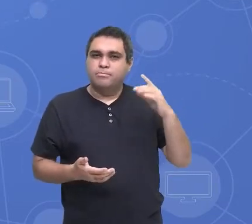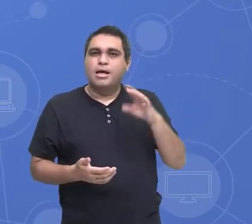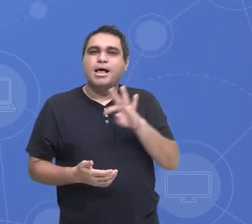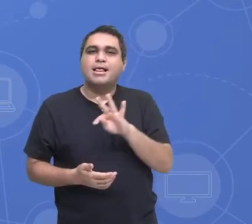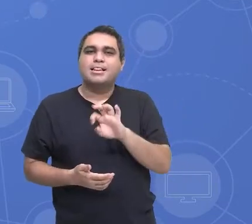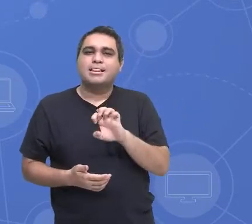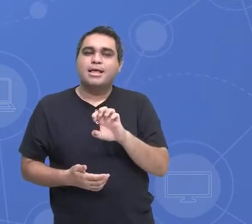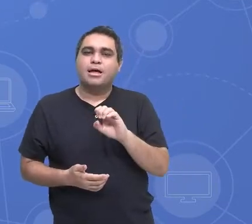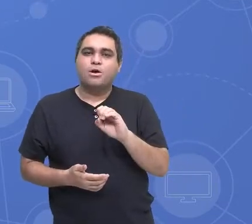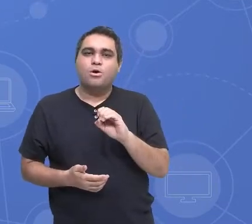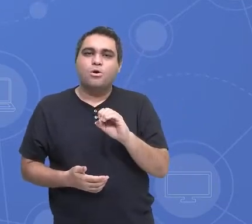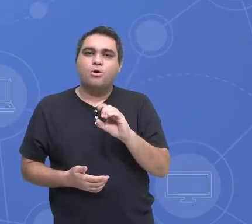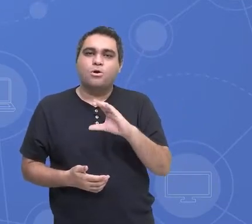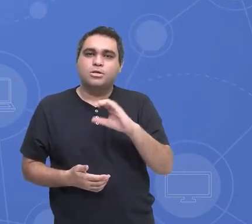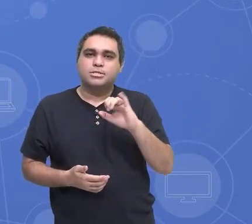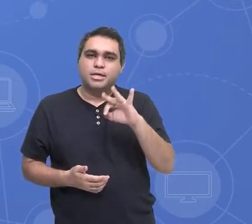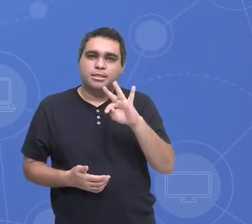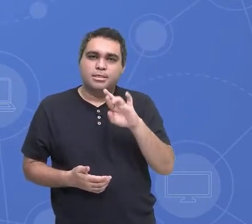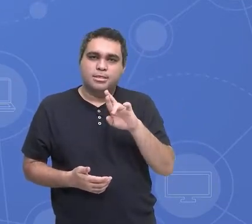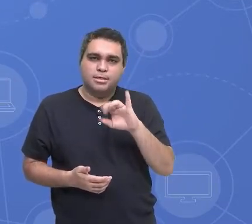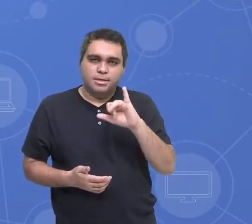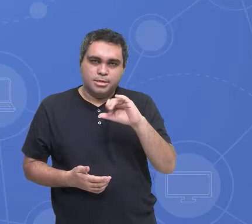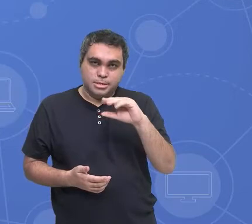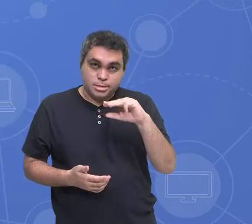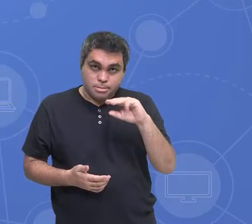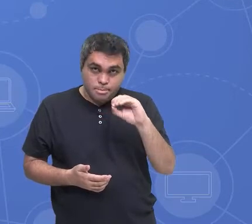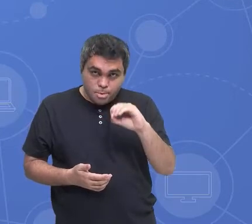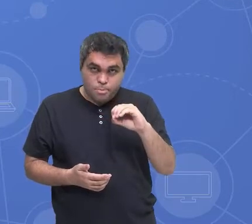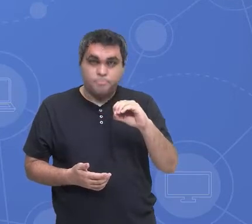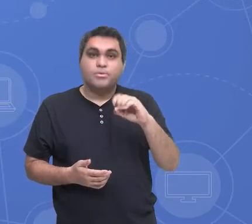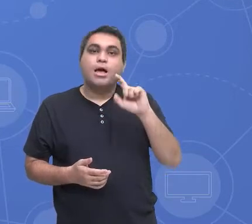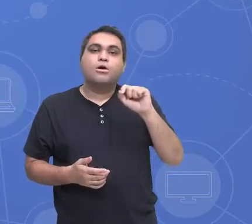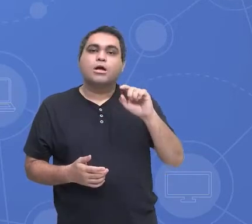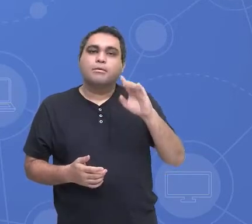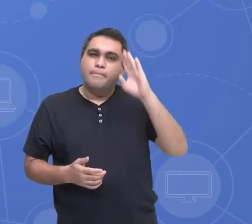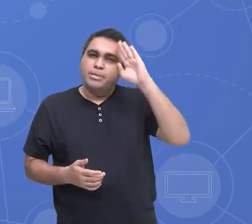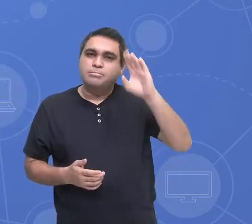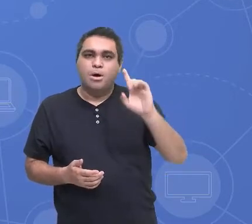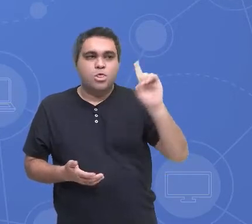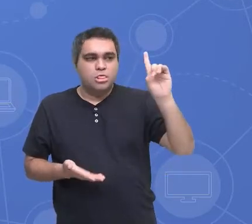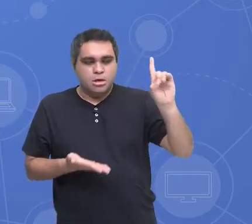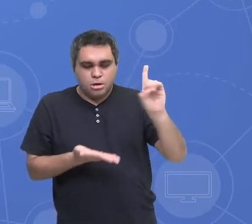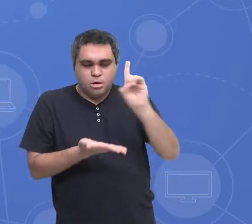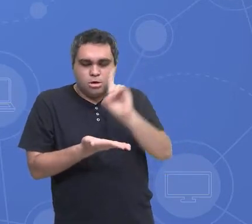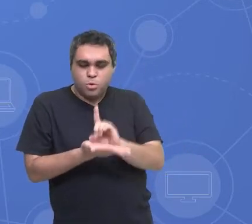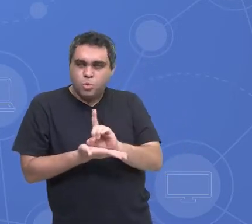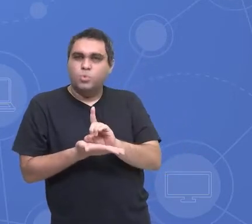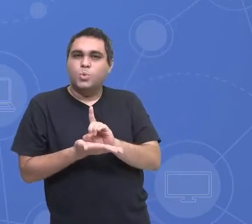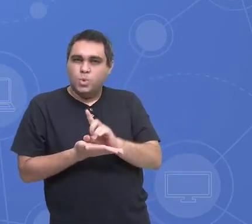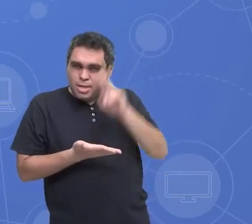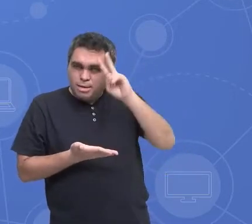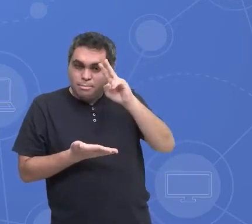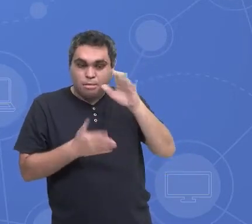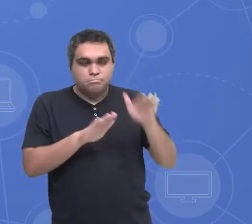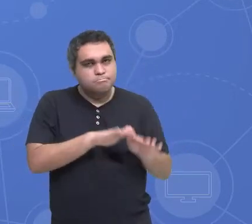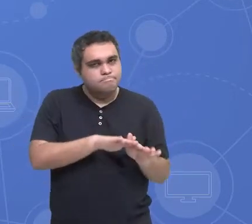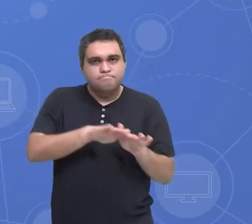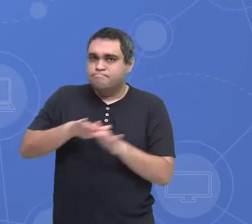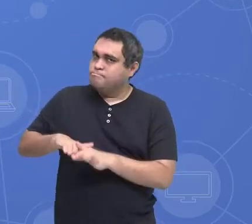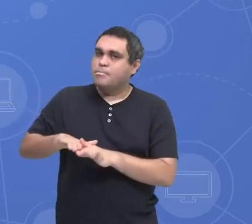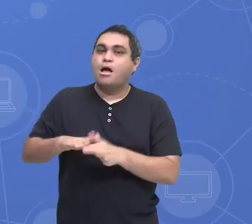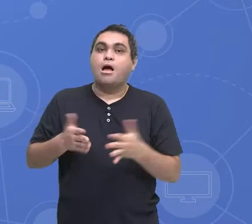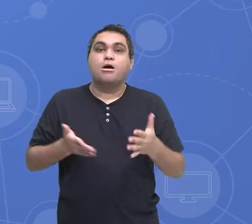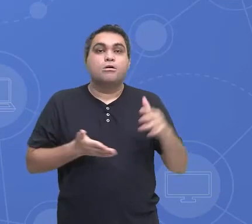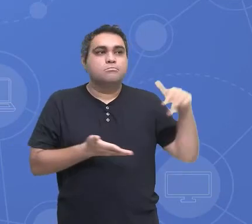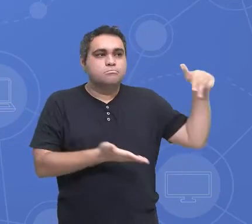a explicação que Deus, tudo é explicado a partir de Deus, do pensamento teocêntrico, e vai partir para